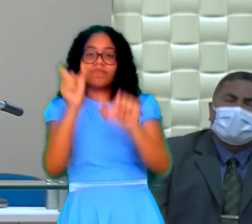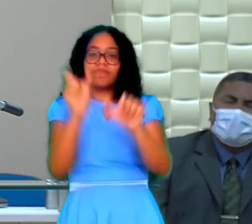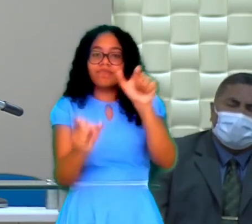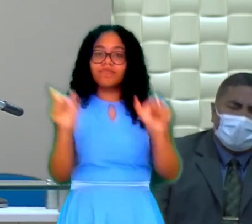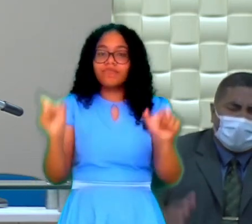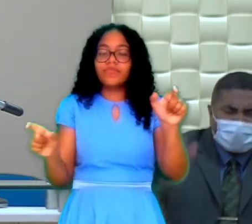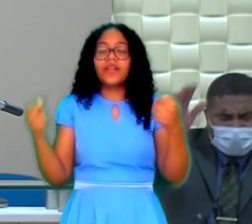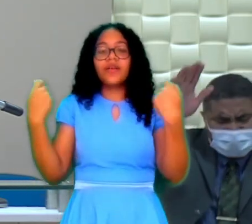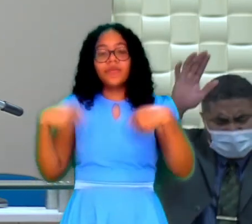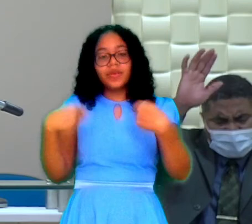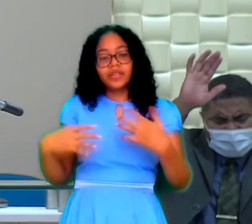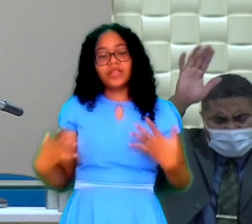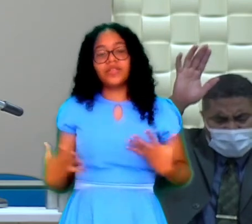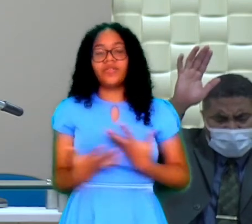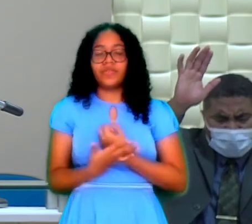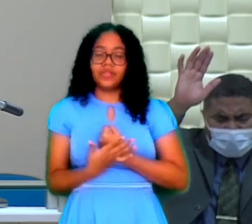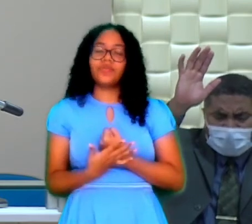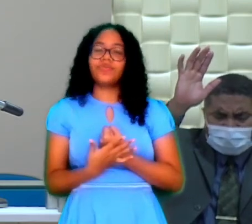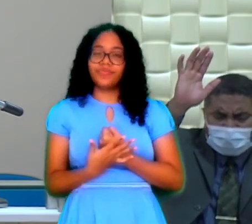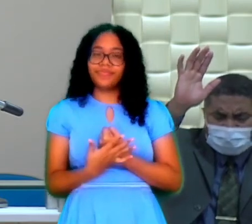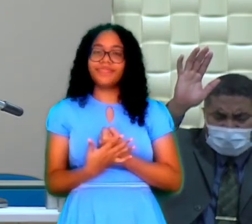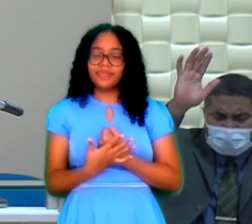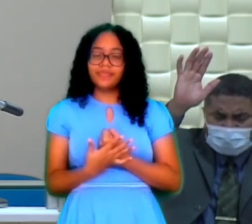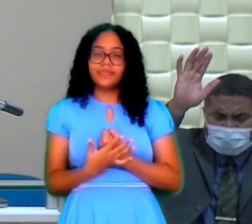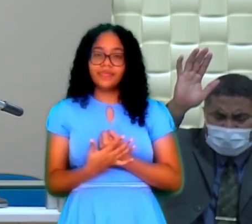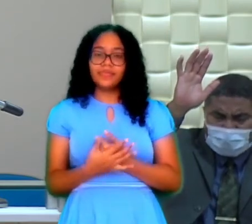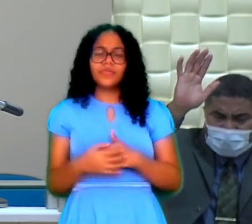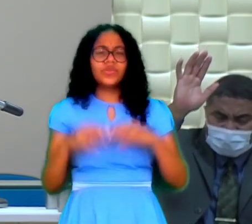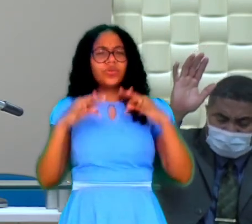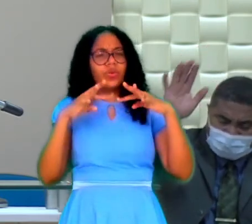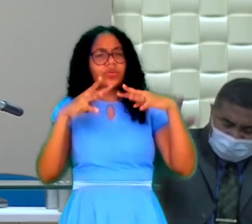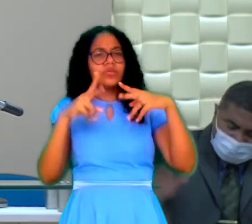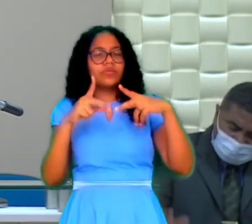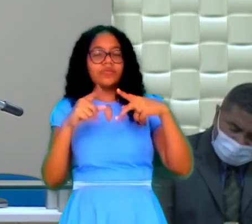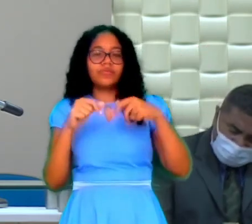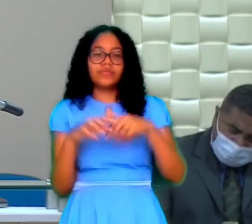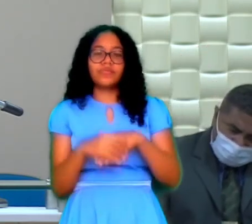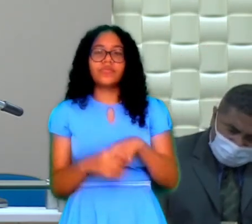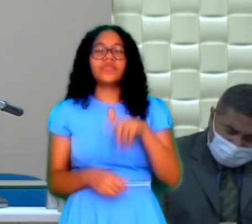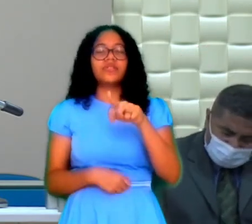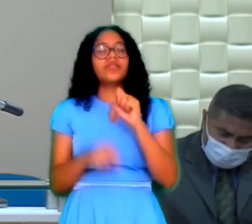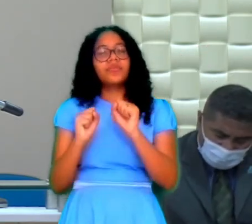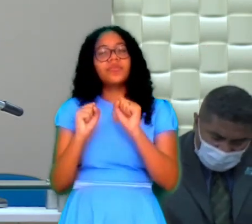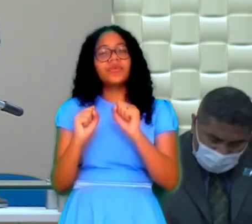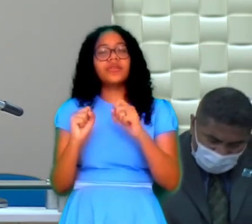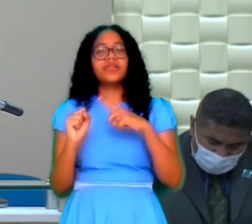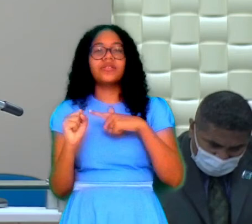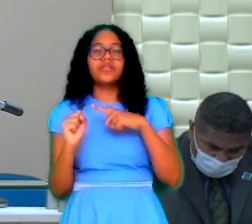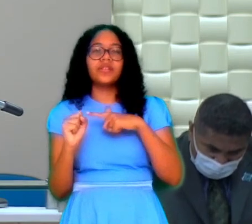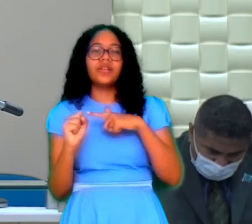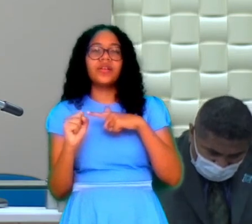Quando há arrependimento de verdade, Ele tem